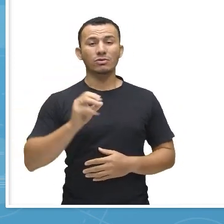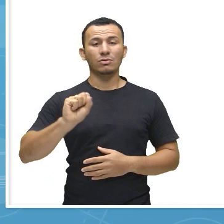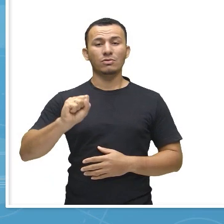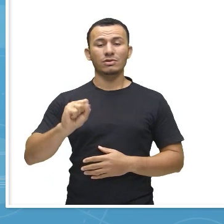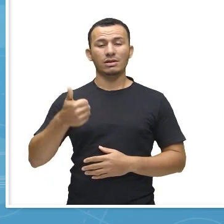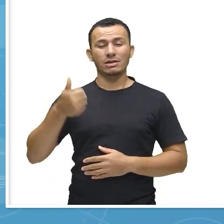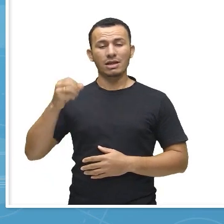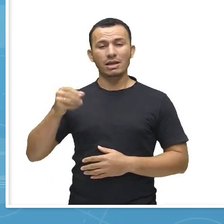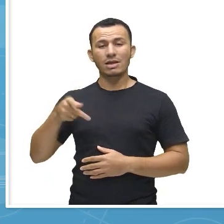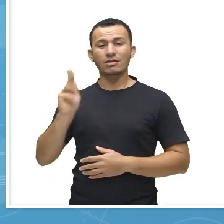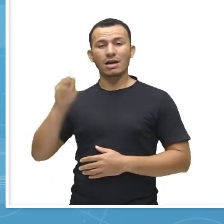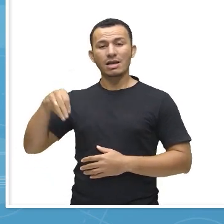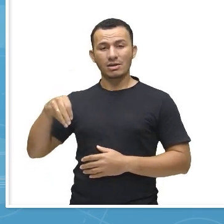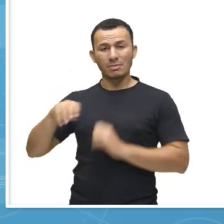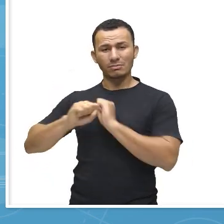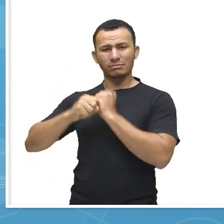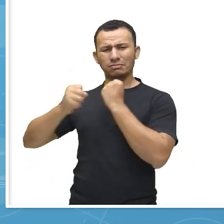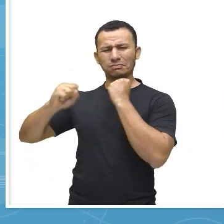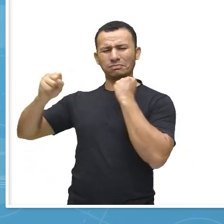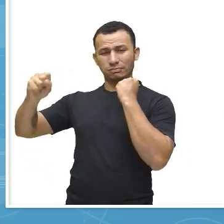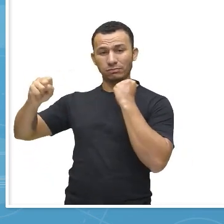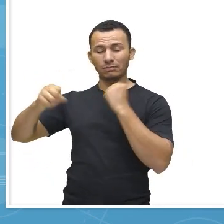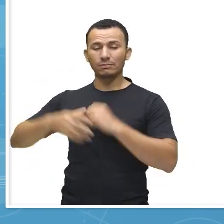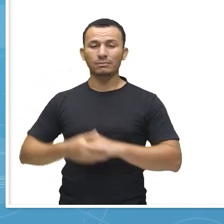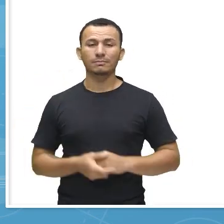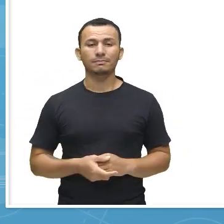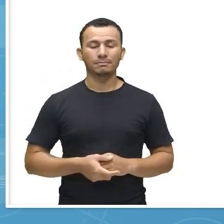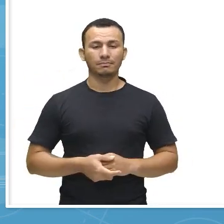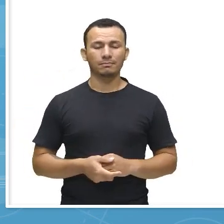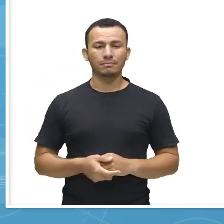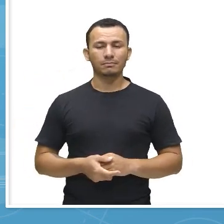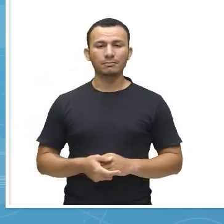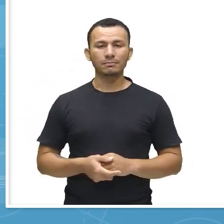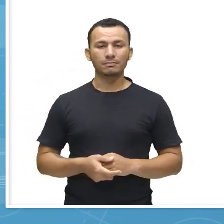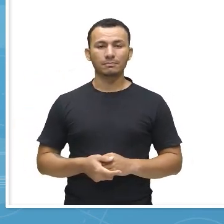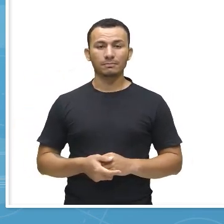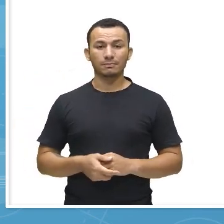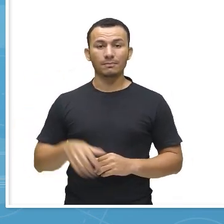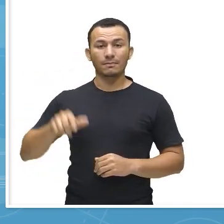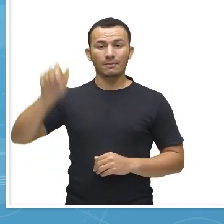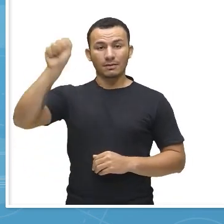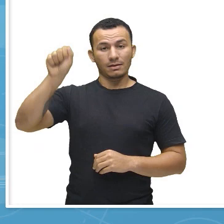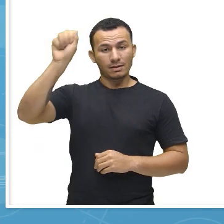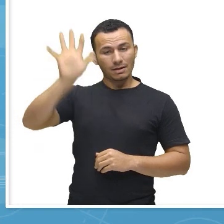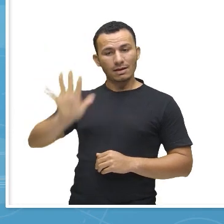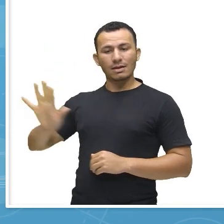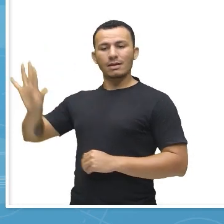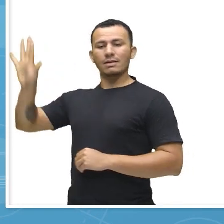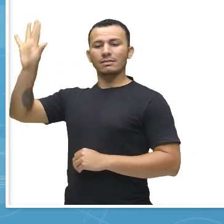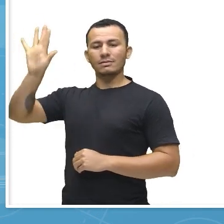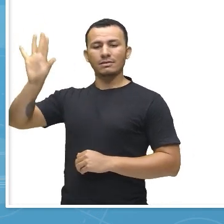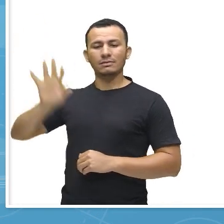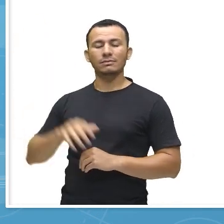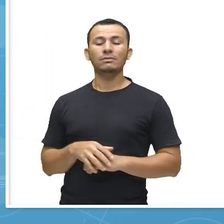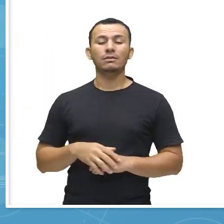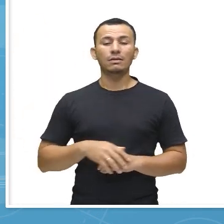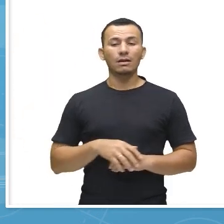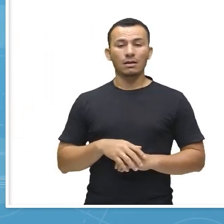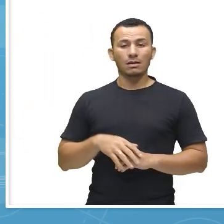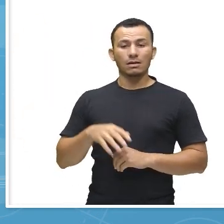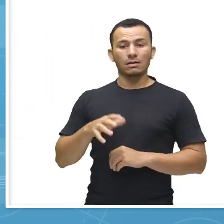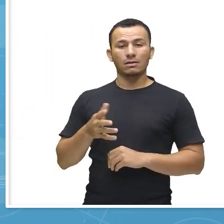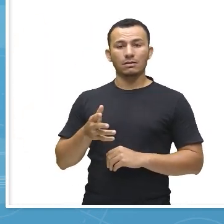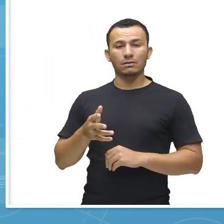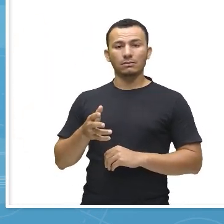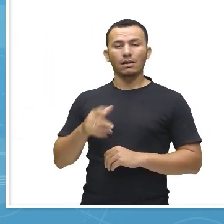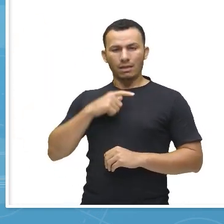43.810.000 quilômetros quadrados. Então, nós temos aqui a Ásia. Então, todos esses países, tem